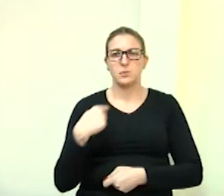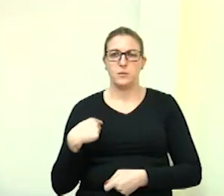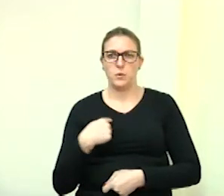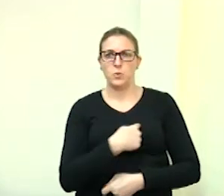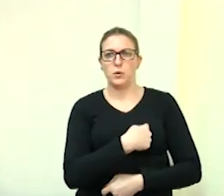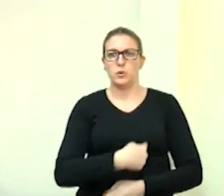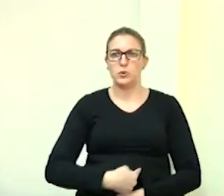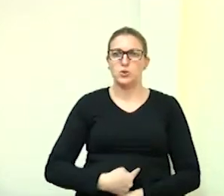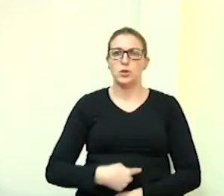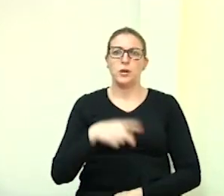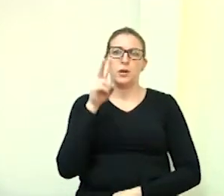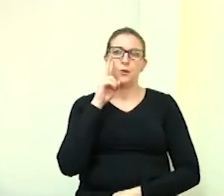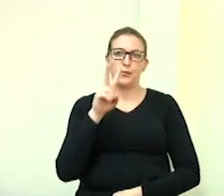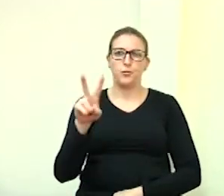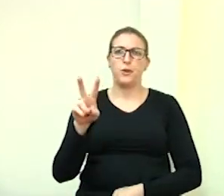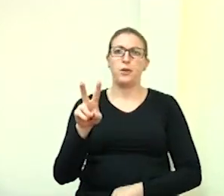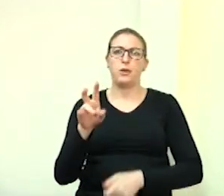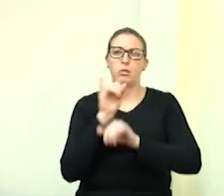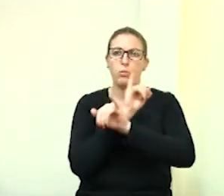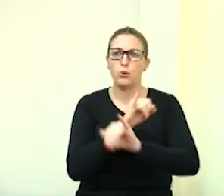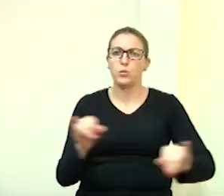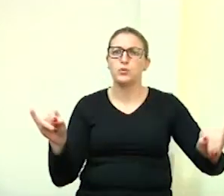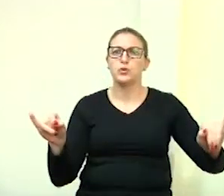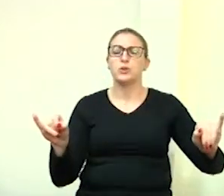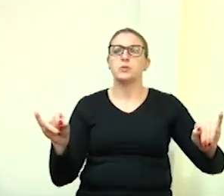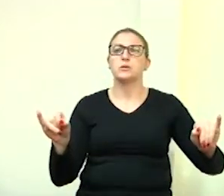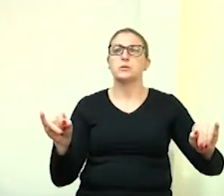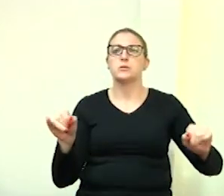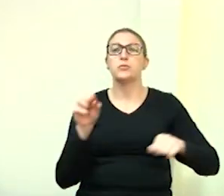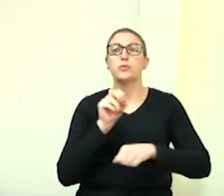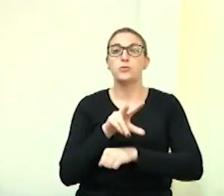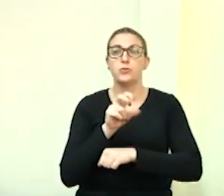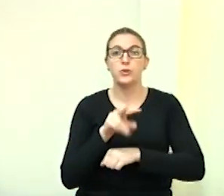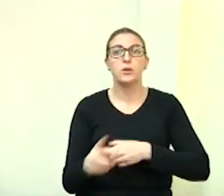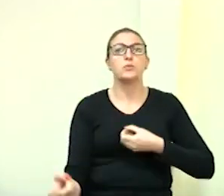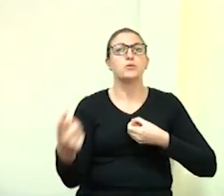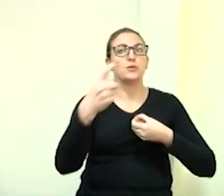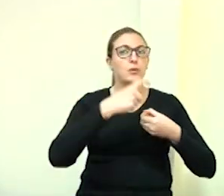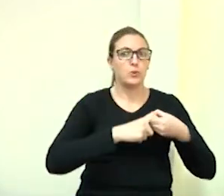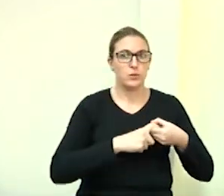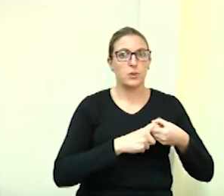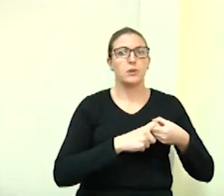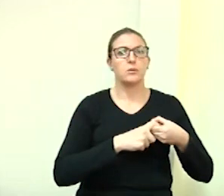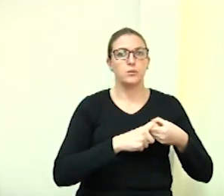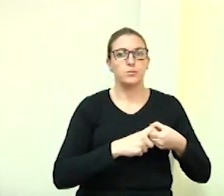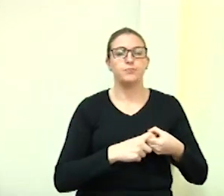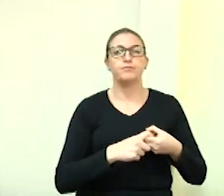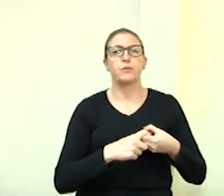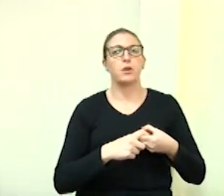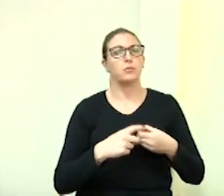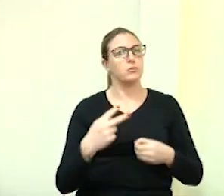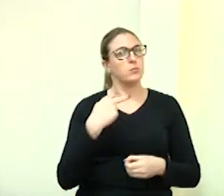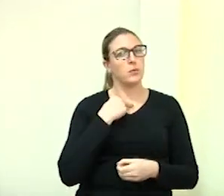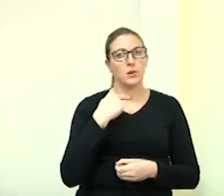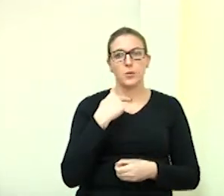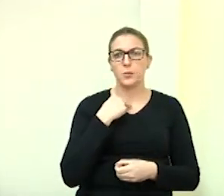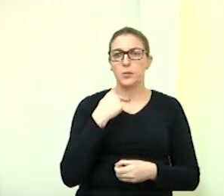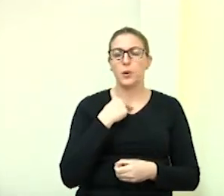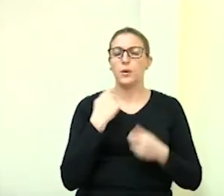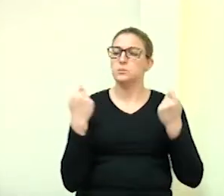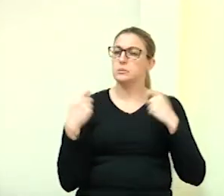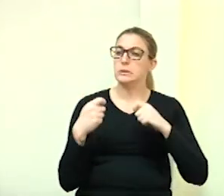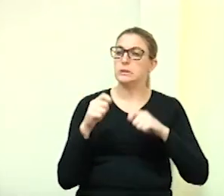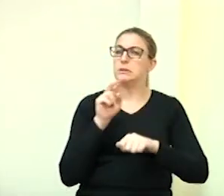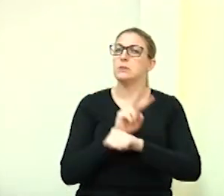aí nos noticiários e que o vírus está voltando então não dá para vacilar enquanto não tiver um